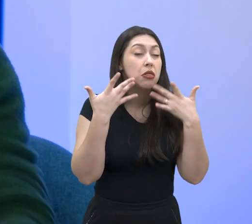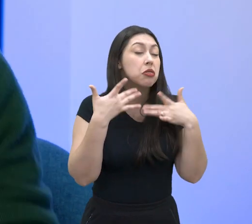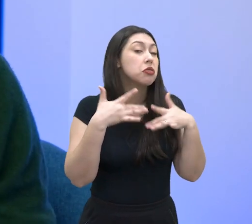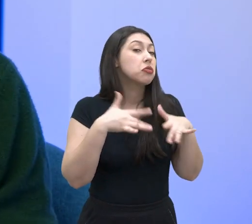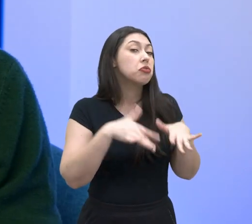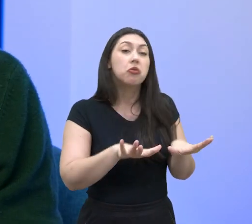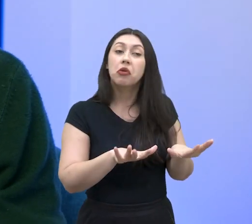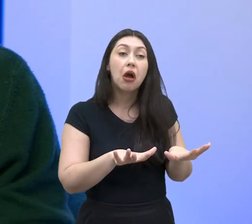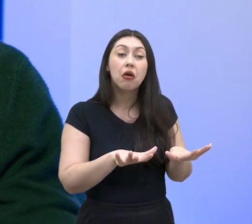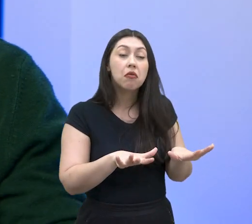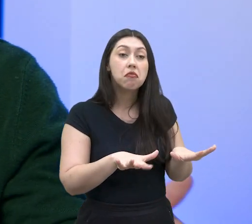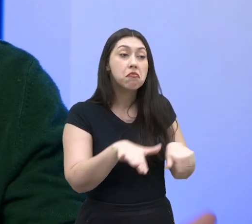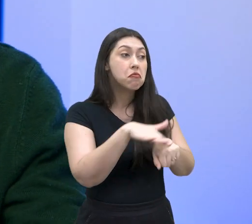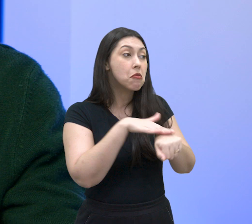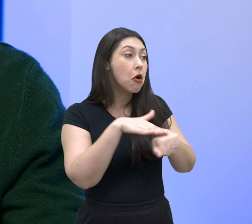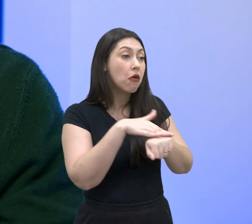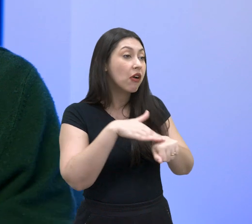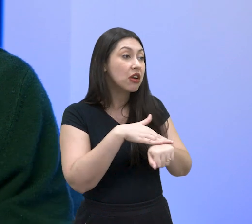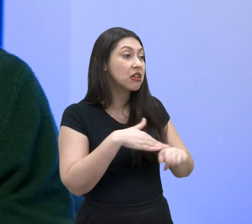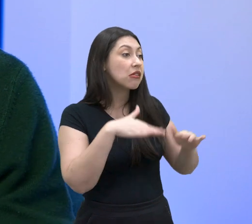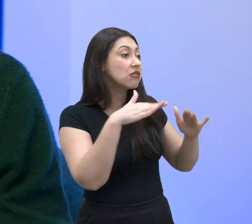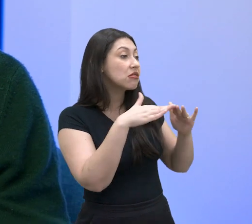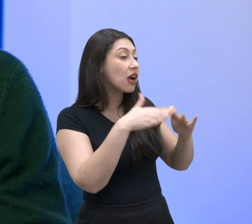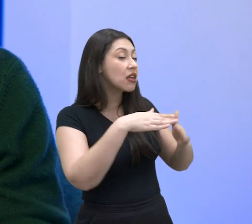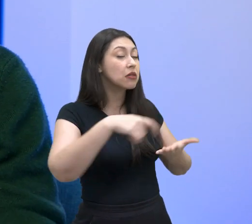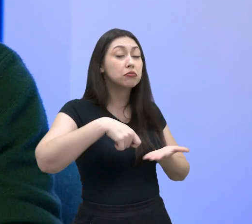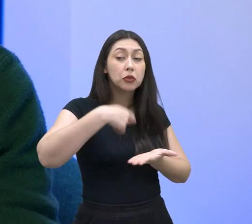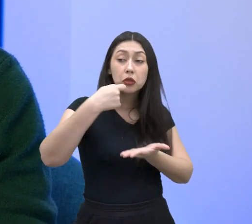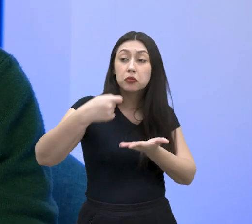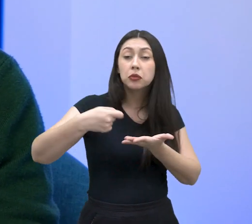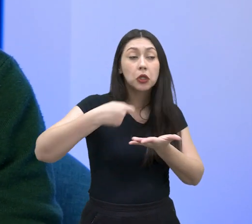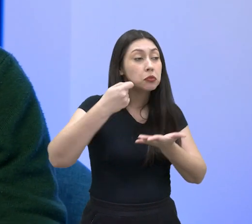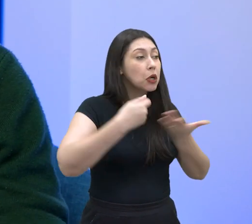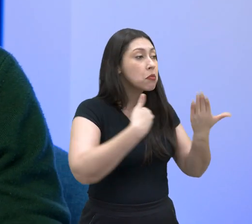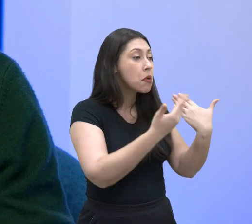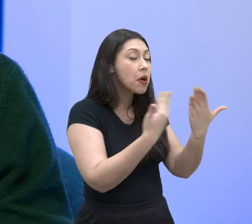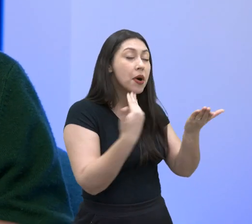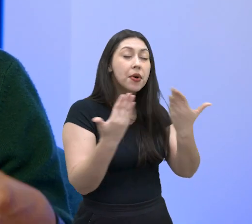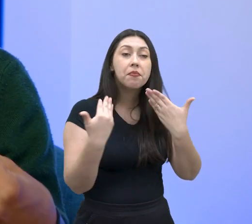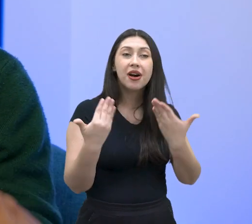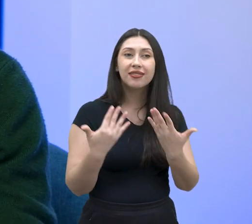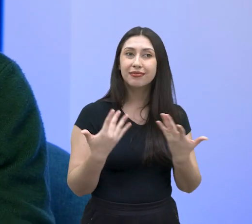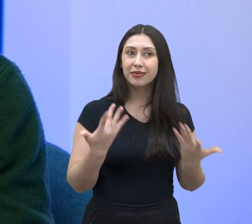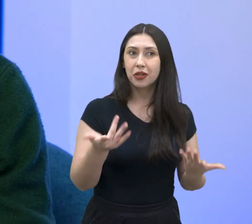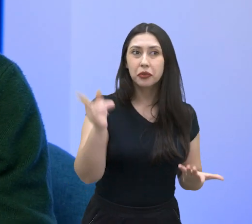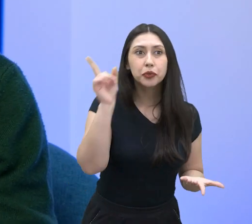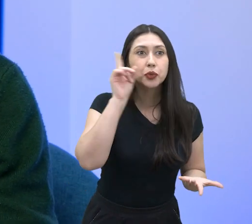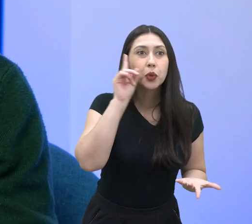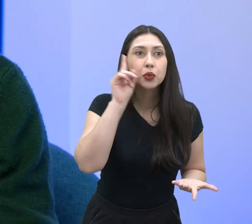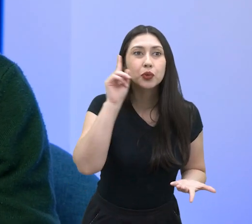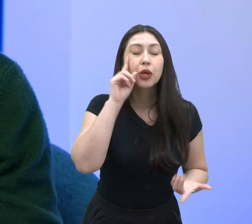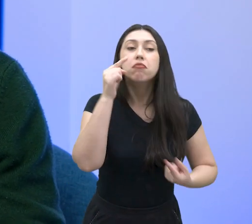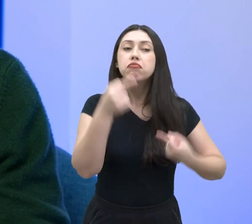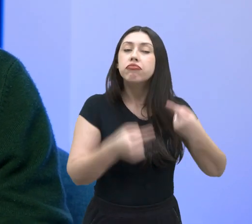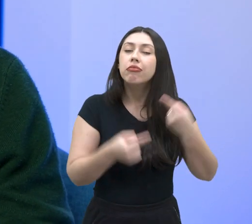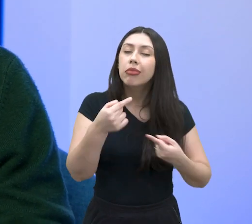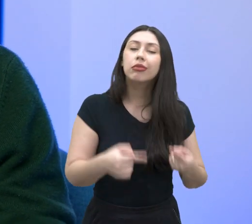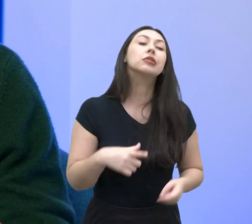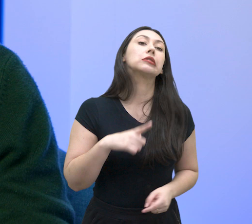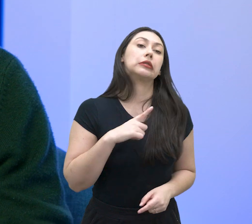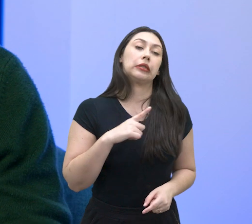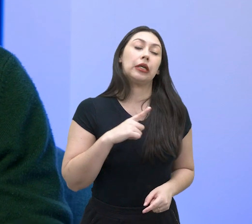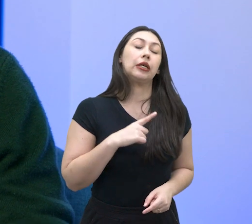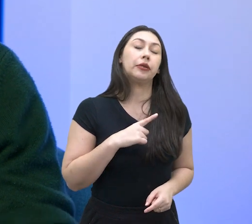conversando com os meus alunos, eu posso estar conversando com os meus amigos, eu posso estar com alguém desconhecido e mudando a cabeça dessa pessoa, falando sobre como